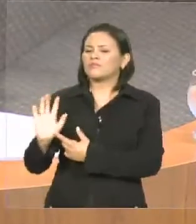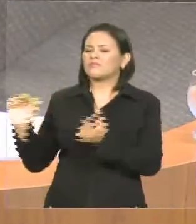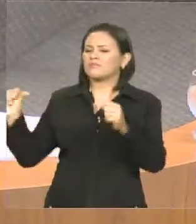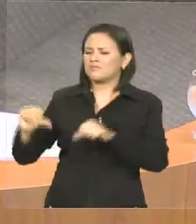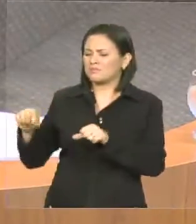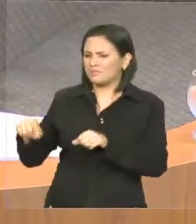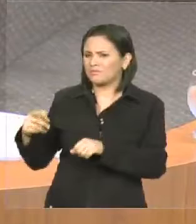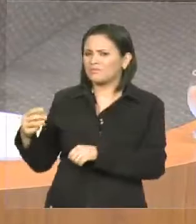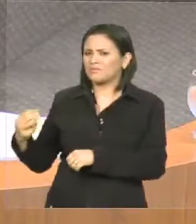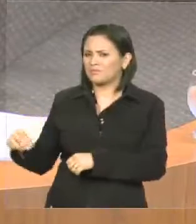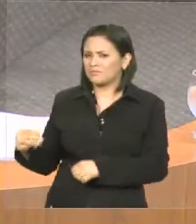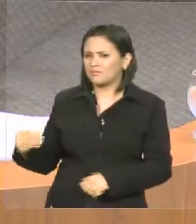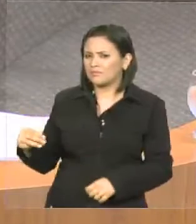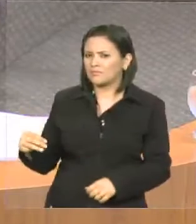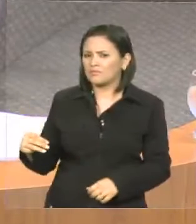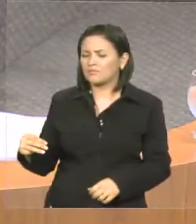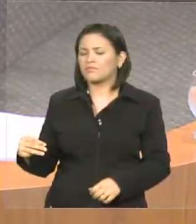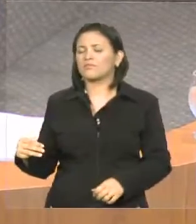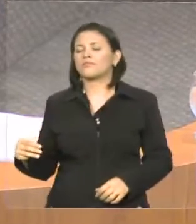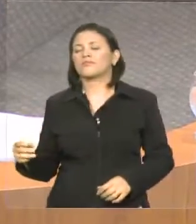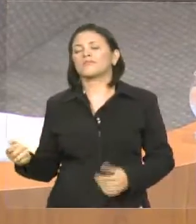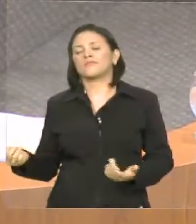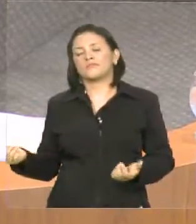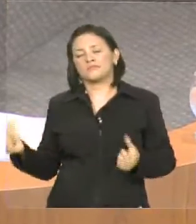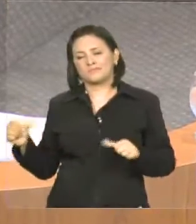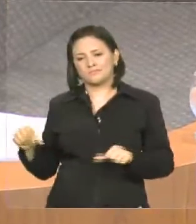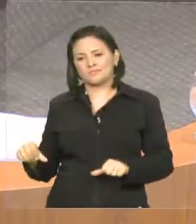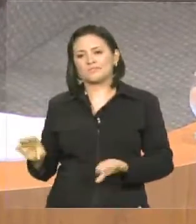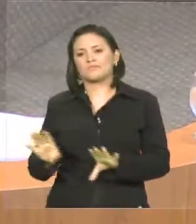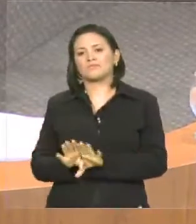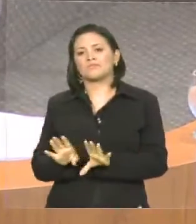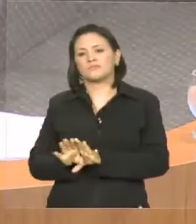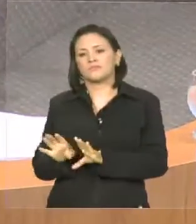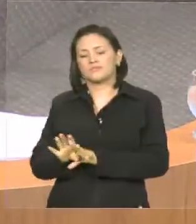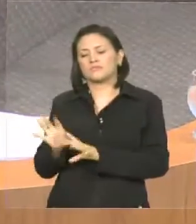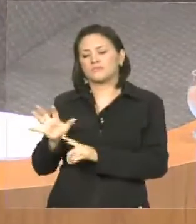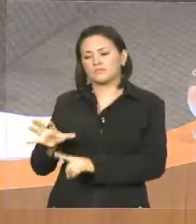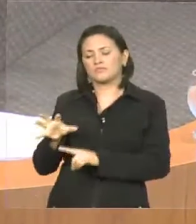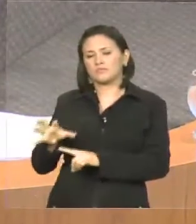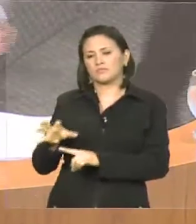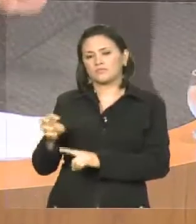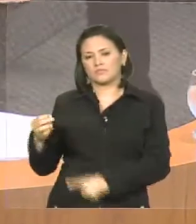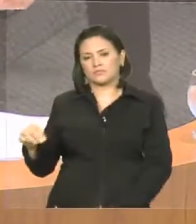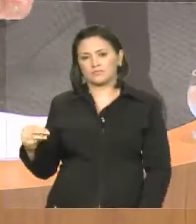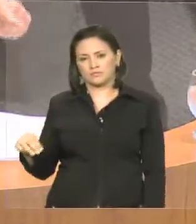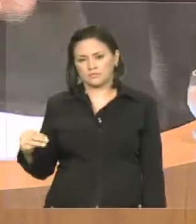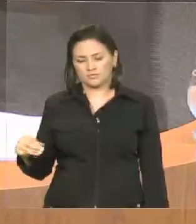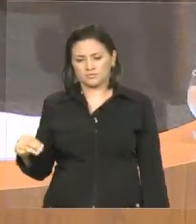cultura, prejudicando a nossa imagem, ela não pode ser desconhecida. Os números têm que ser conhecidos e têm que